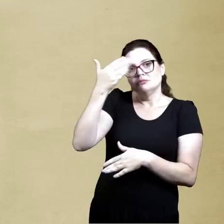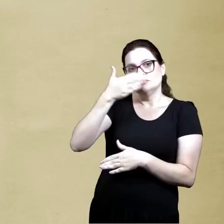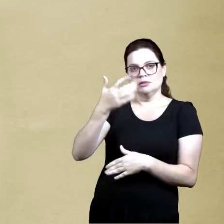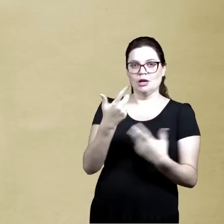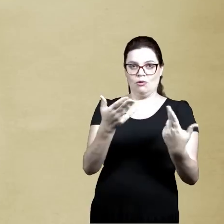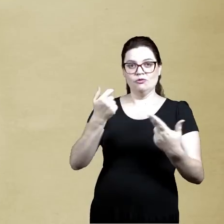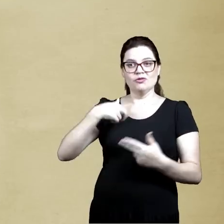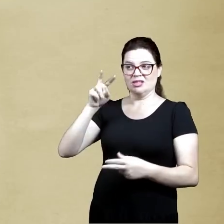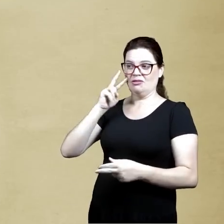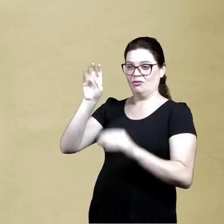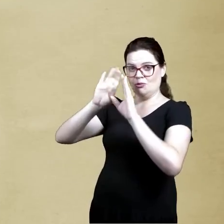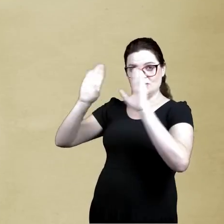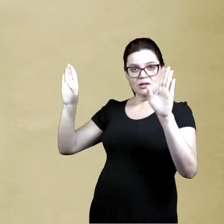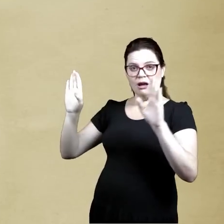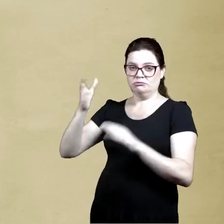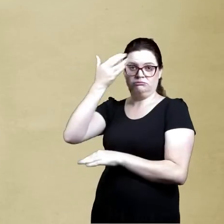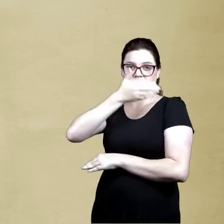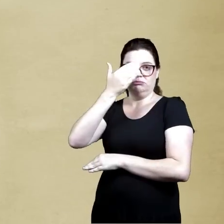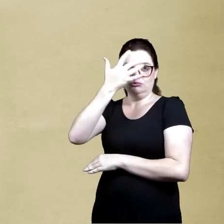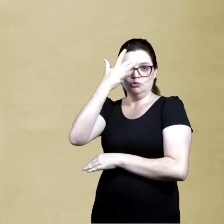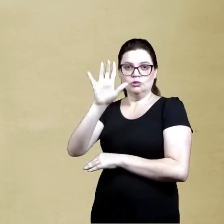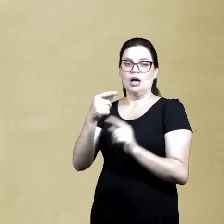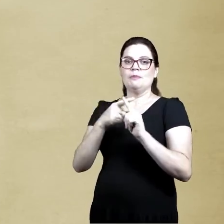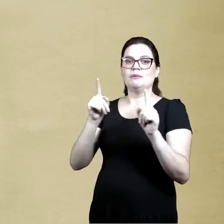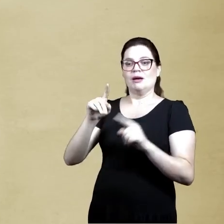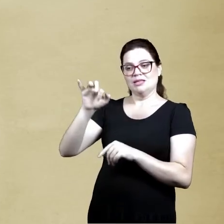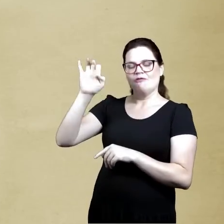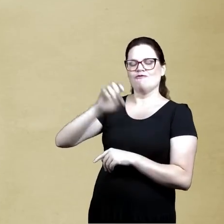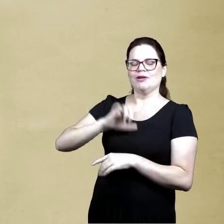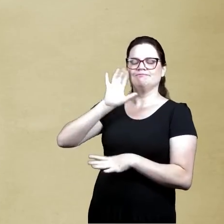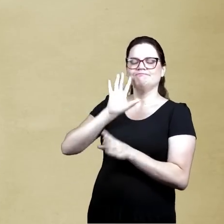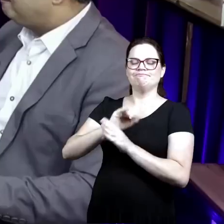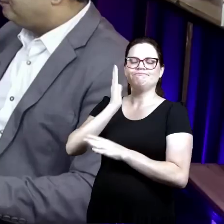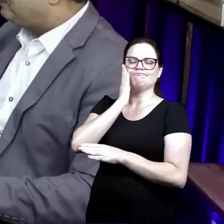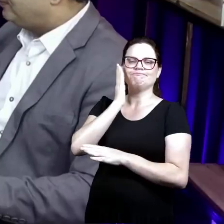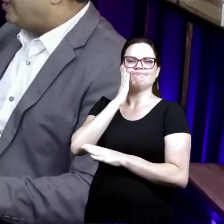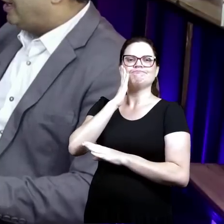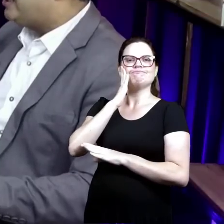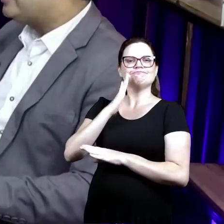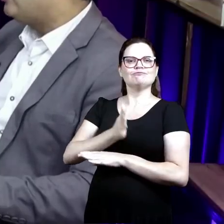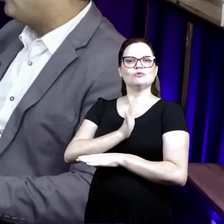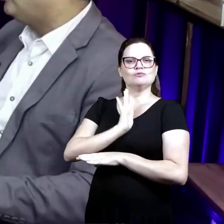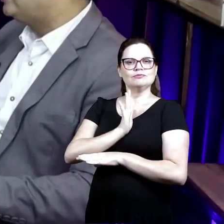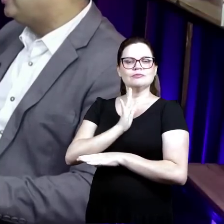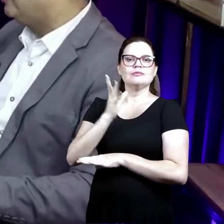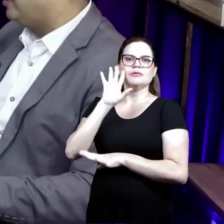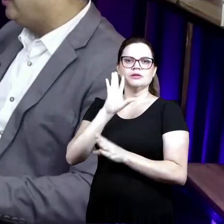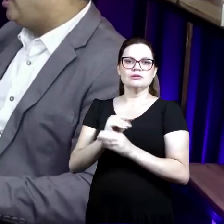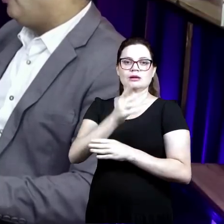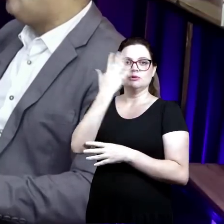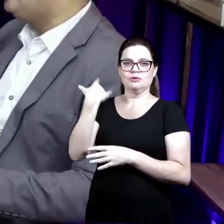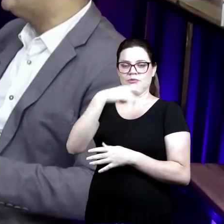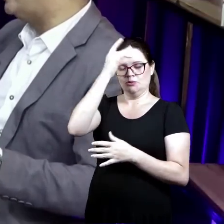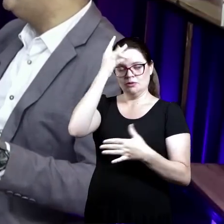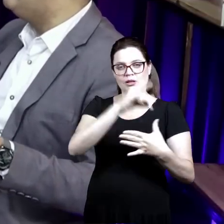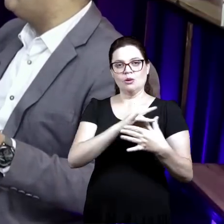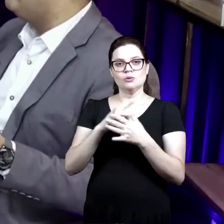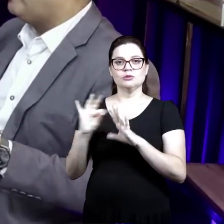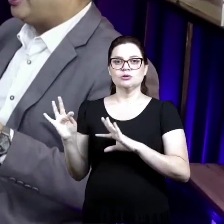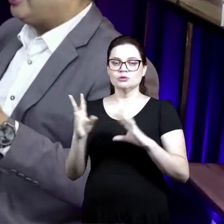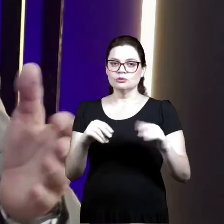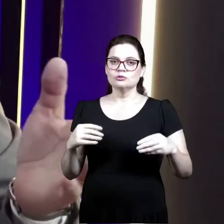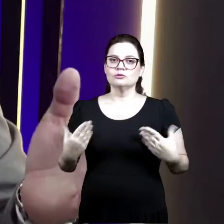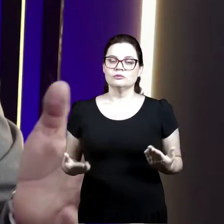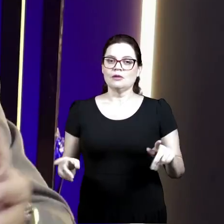vemos a eternidade. De longe, né? De longe nós já vemos, mas pela fé. Ele está sendo conduzido, né? Muitos isso.